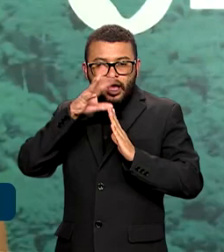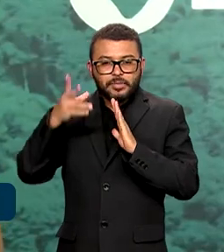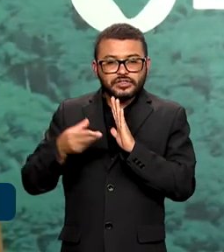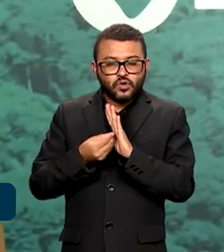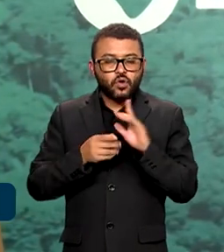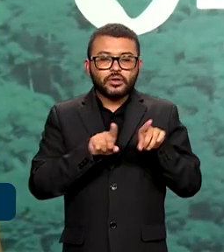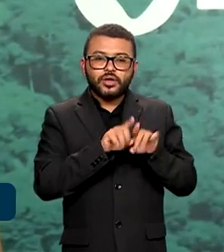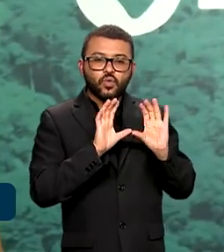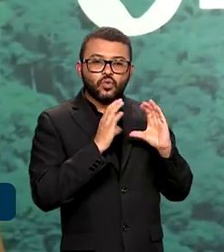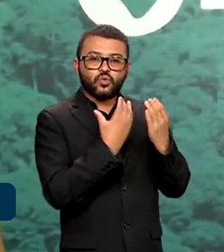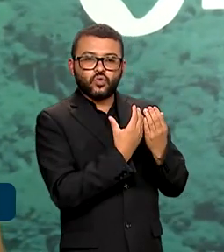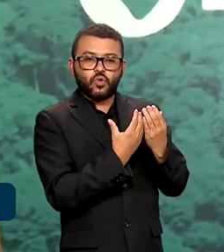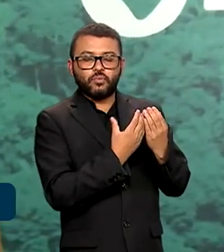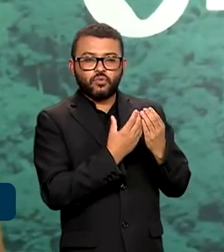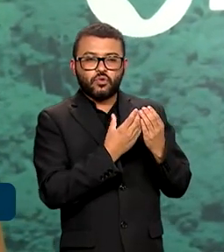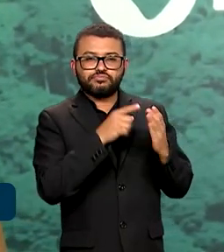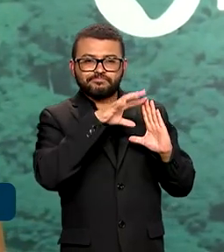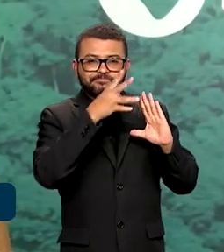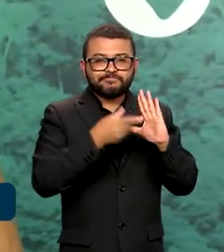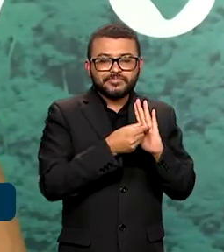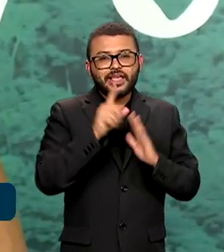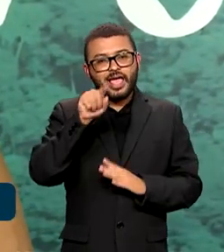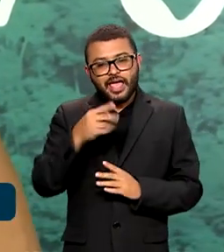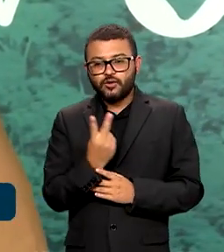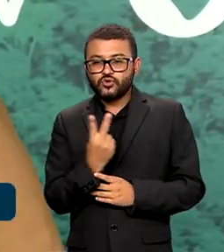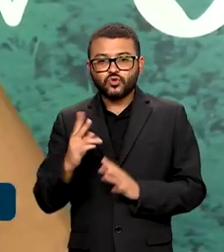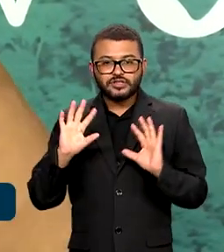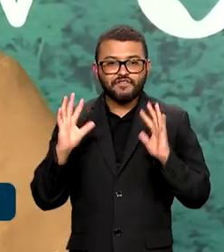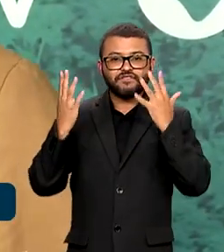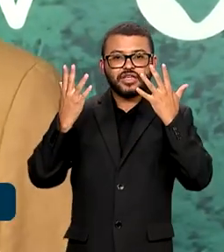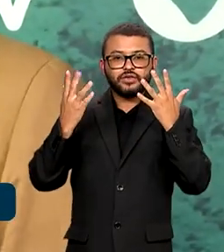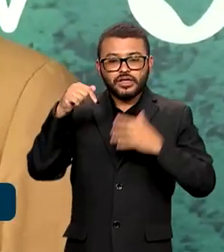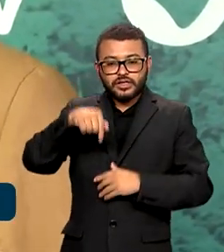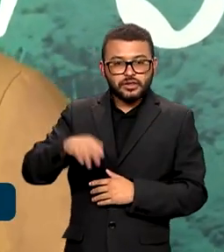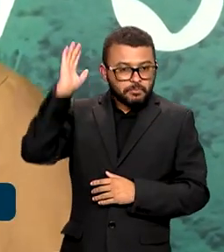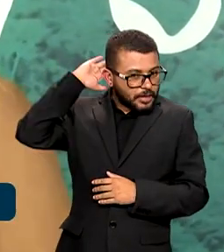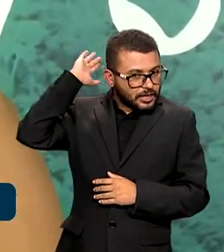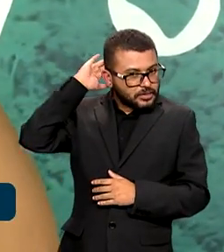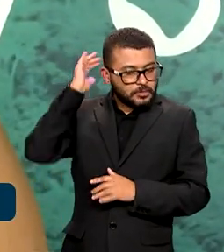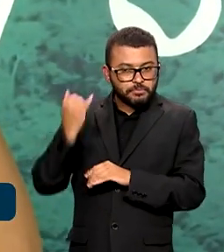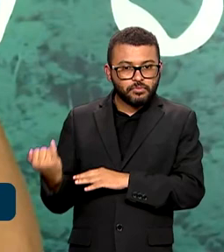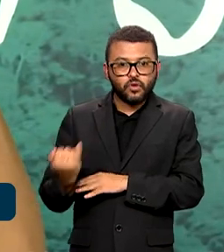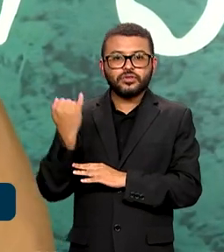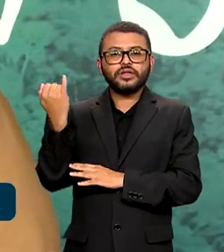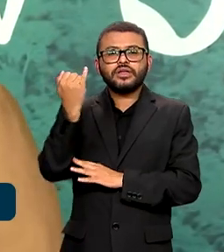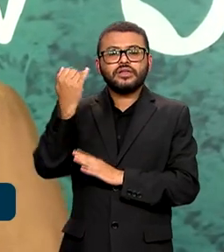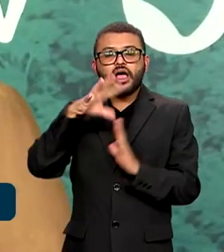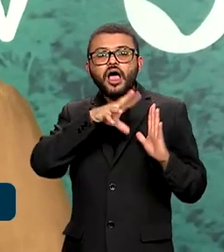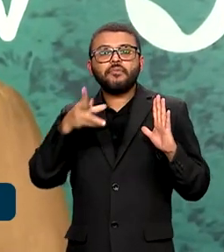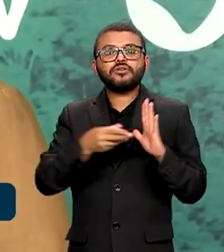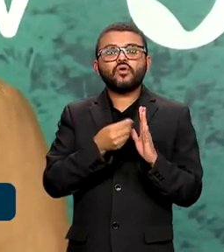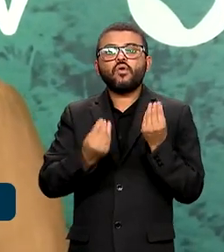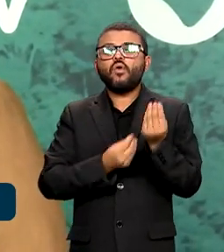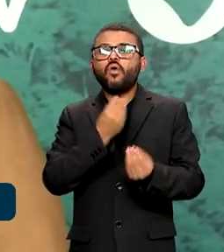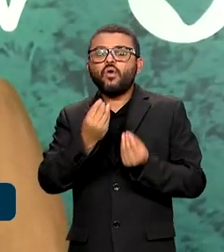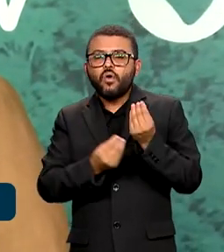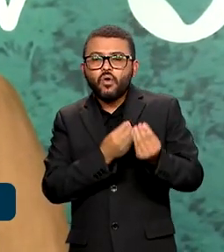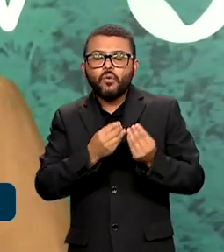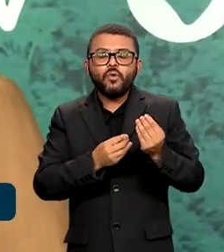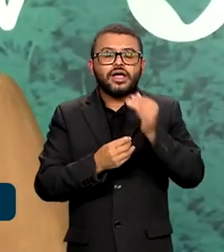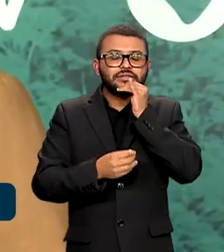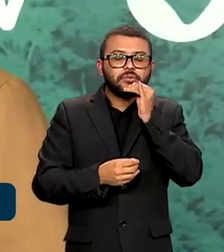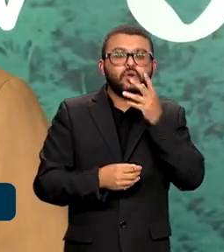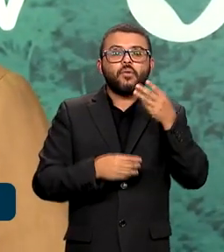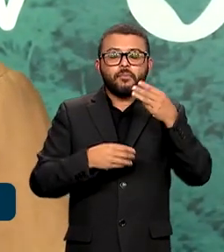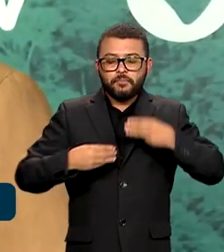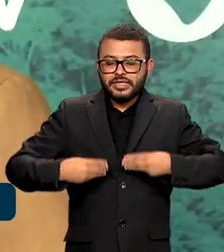Amazônia, são eventos que são globais aqui na nossa região panamazônica, né? Então, como é que o Ministério vai se